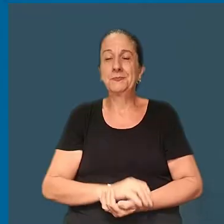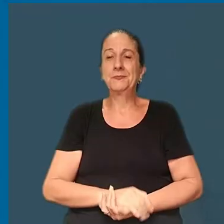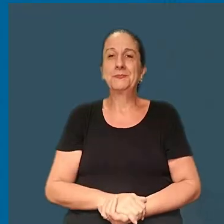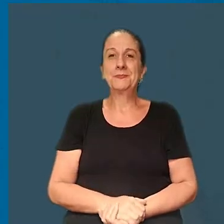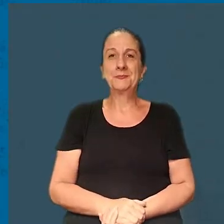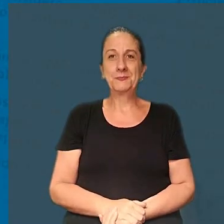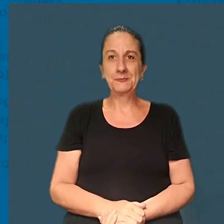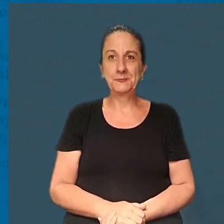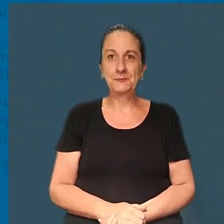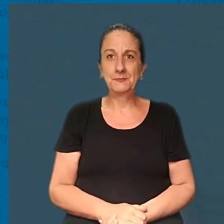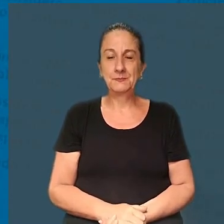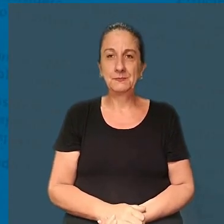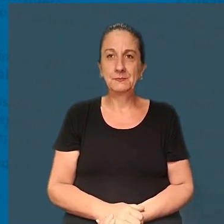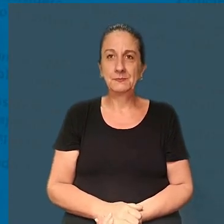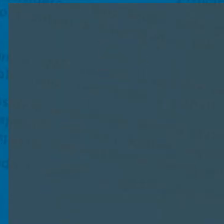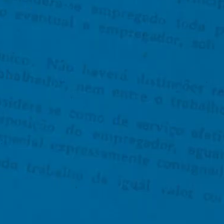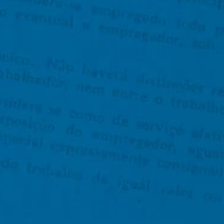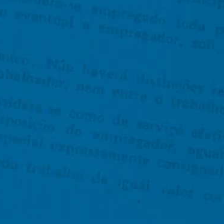1976.